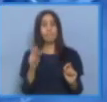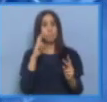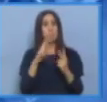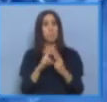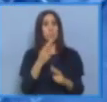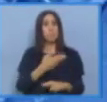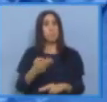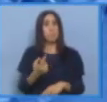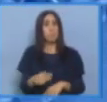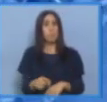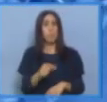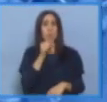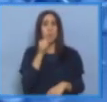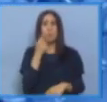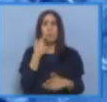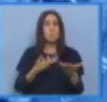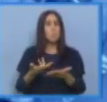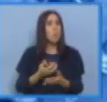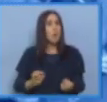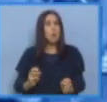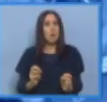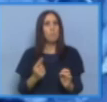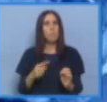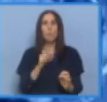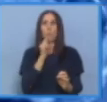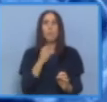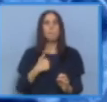uma semana e muitas vezes não nos conhecermos. Conhecemos a nível